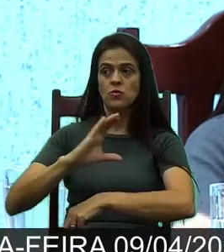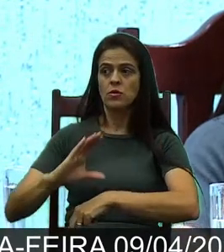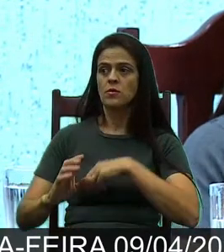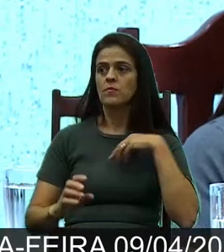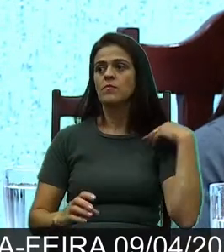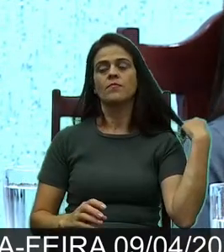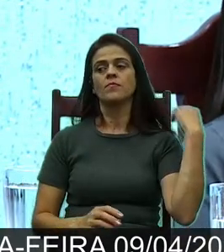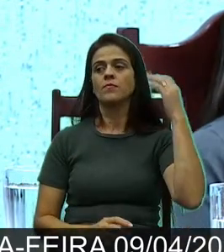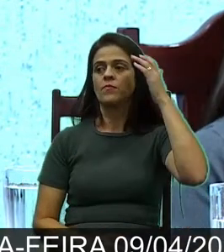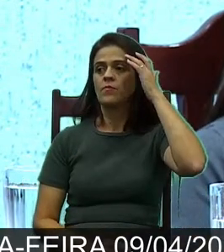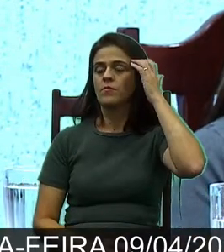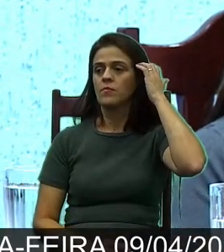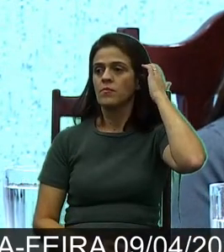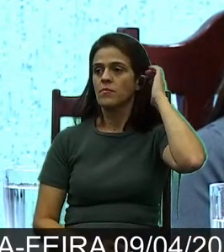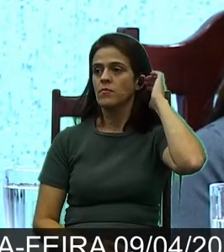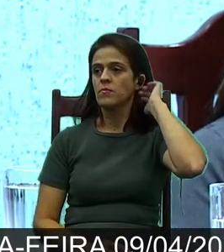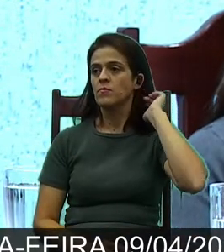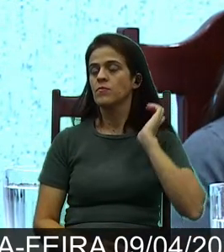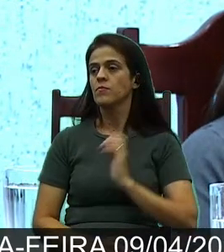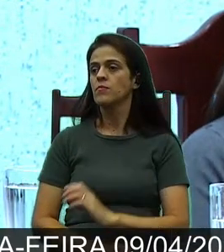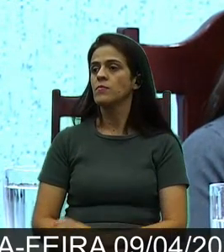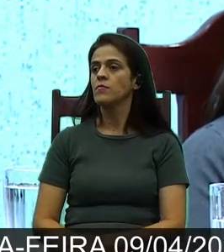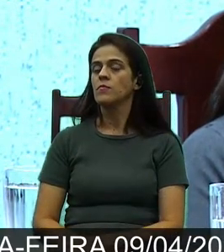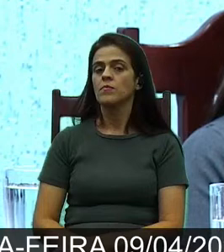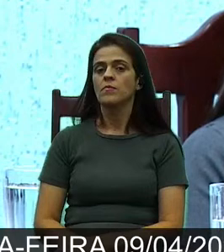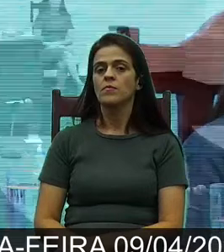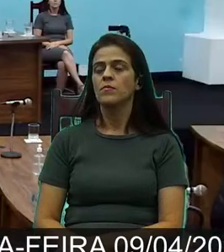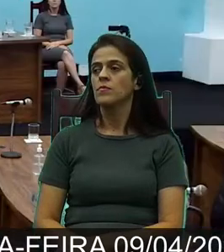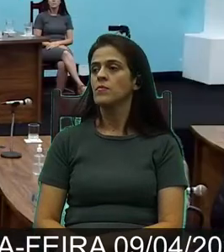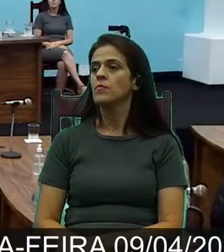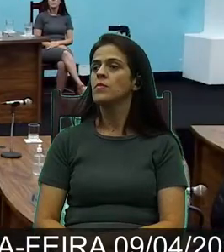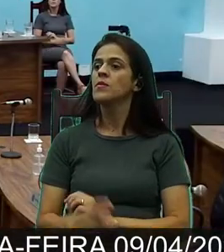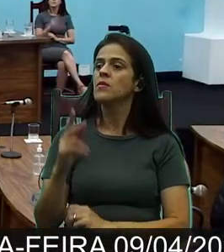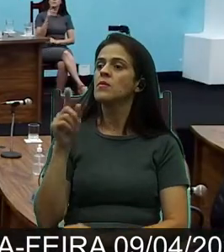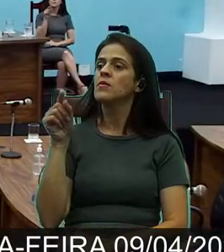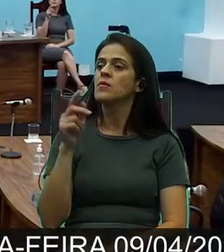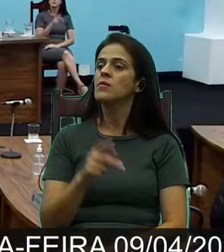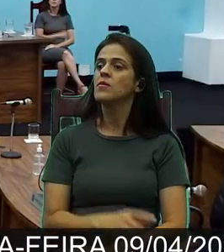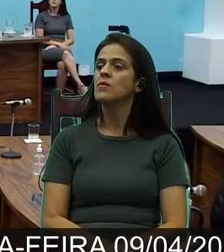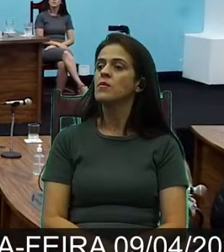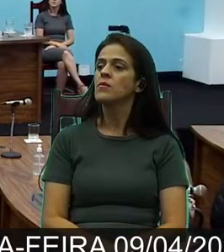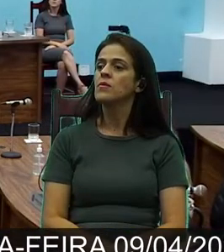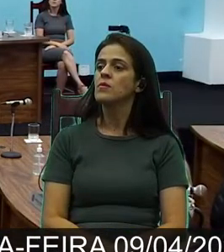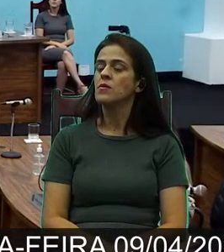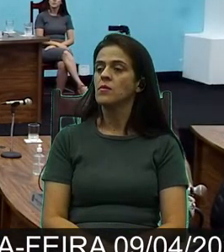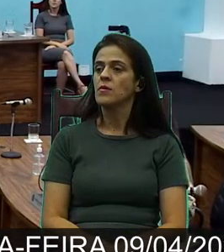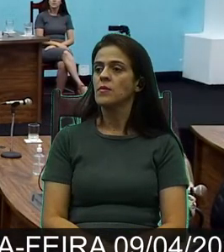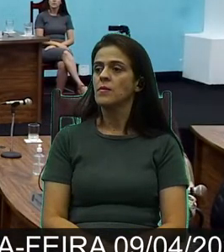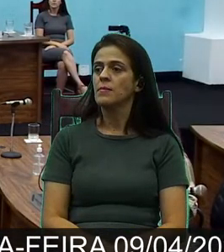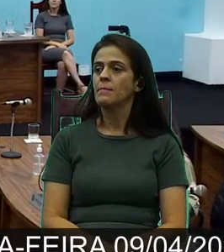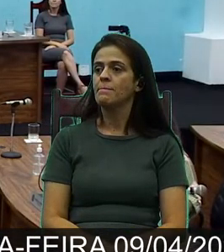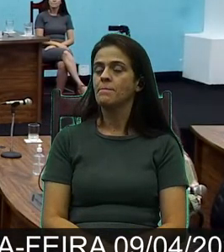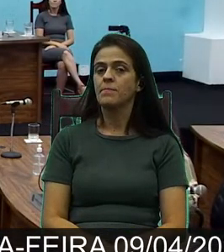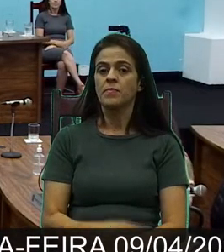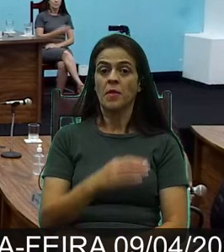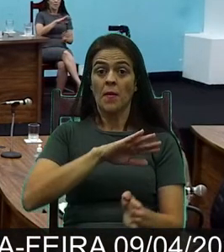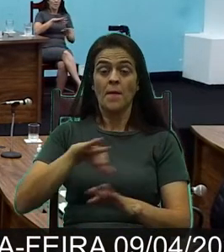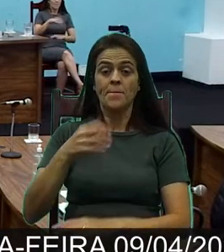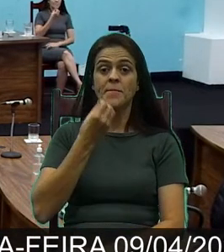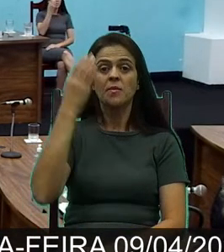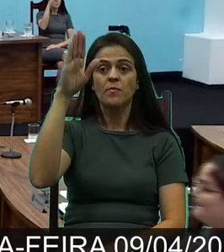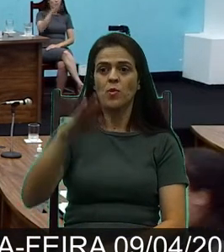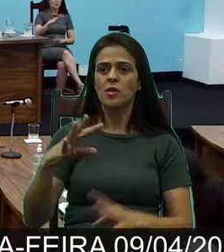Artigo... Pois não. Eu pedi, queria, senhor presidente, boa tarde, a